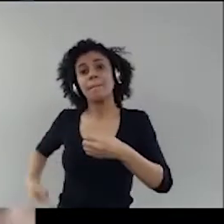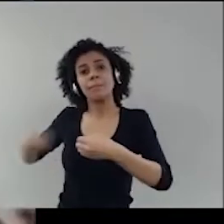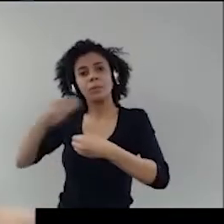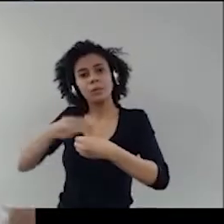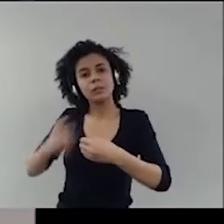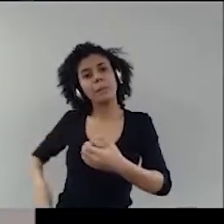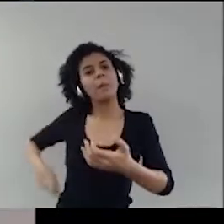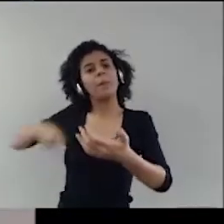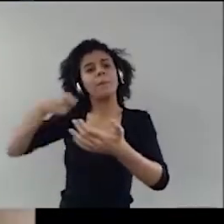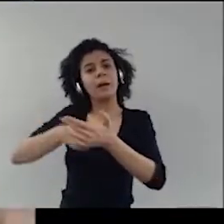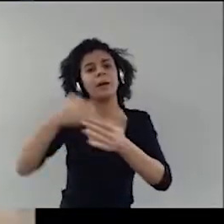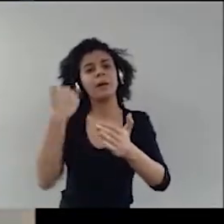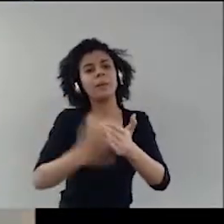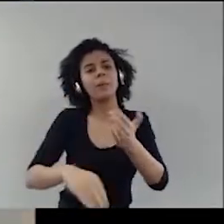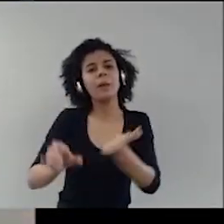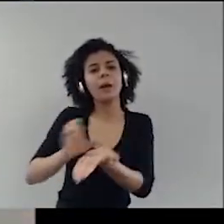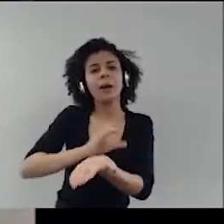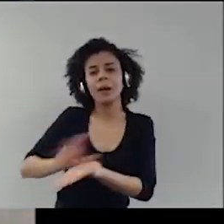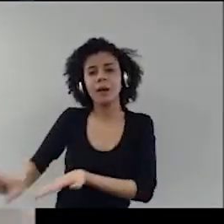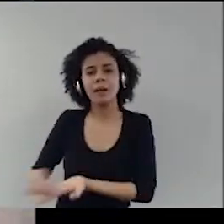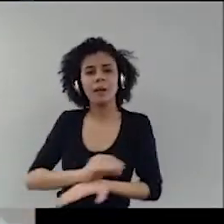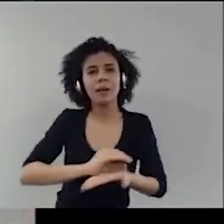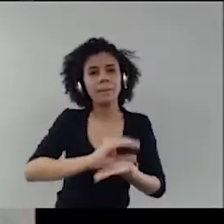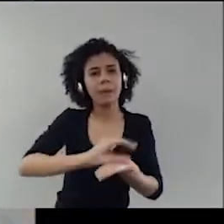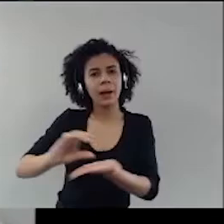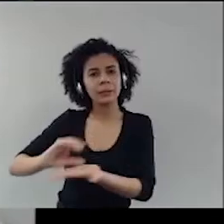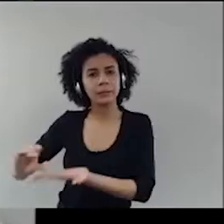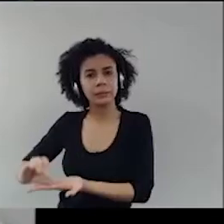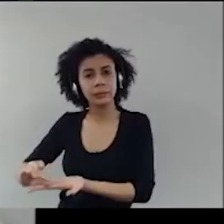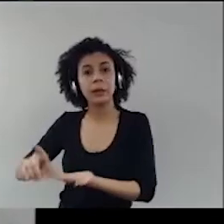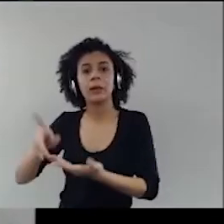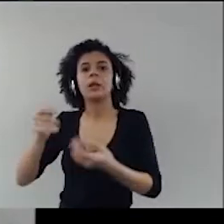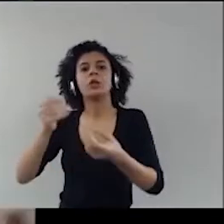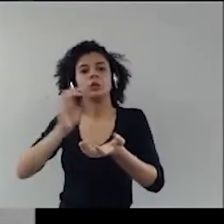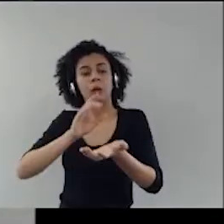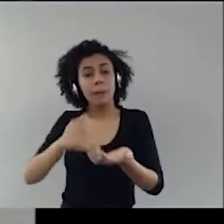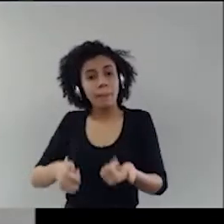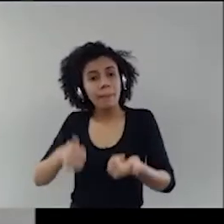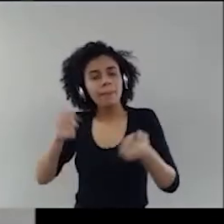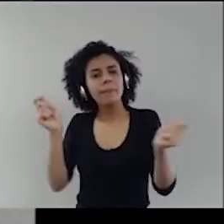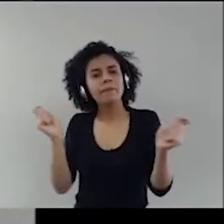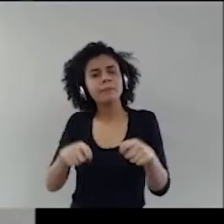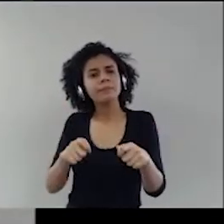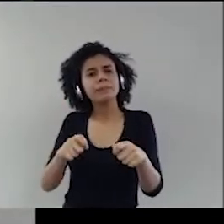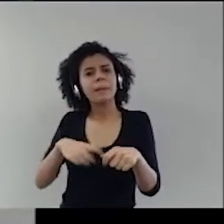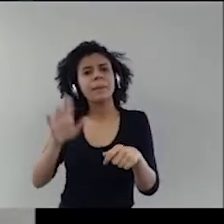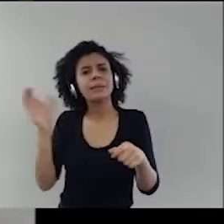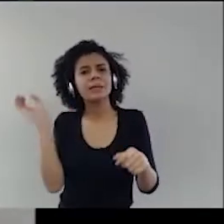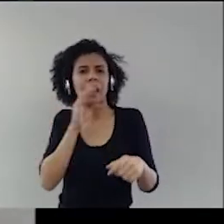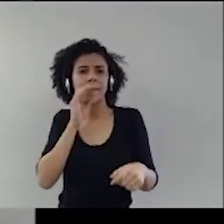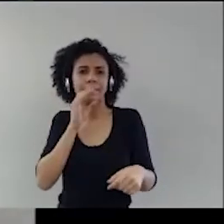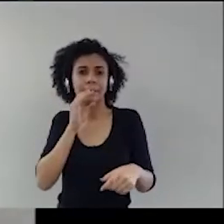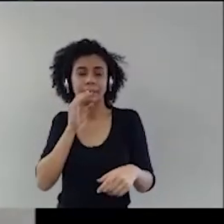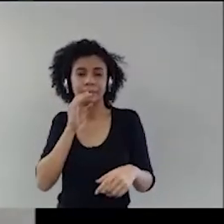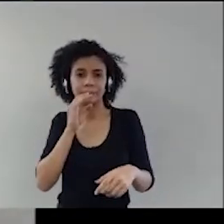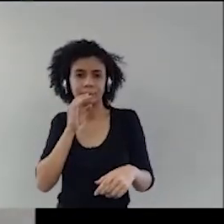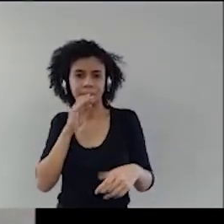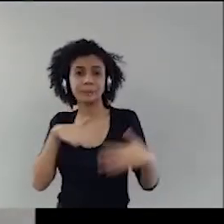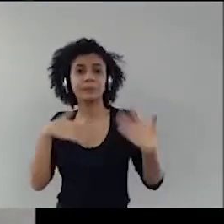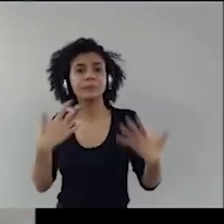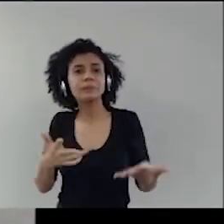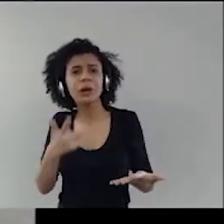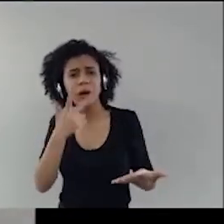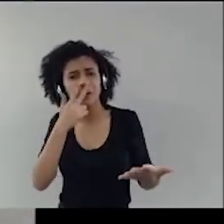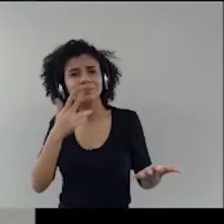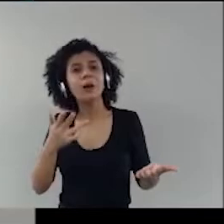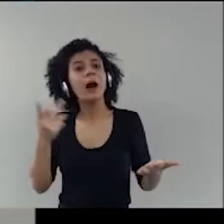porque se desconta do repasse, não há problema. Se aplica o recurso e se tem uma ação mais rápida. E, em alguma forma,